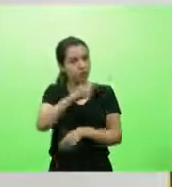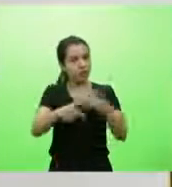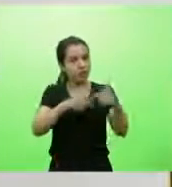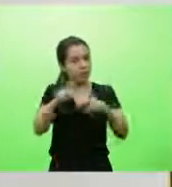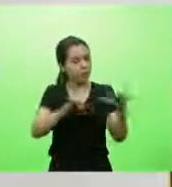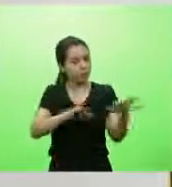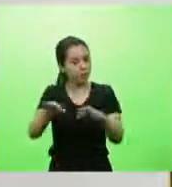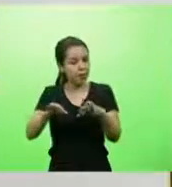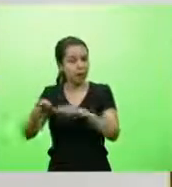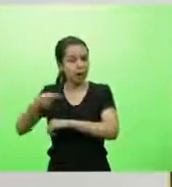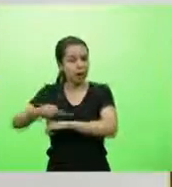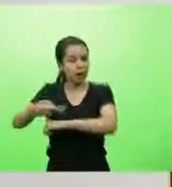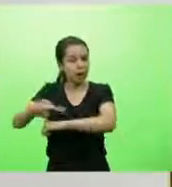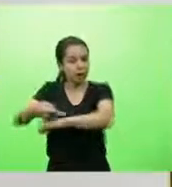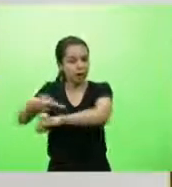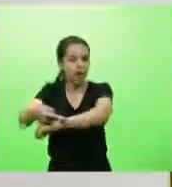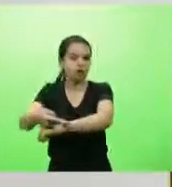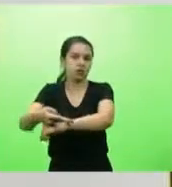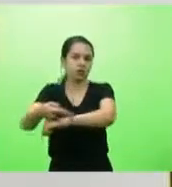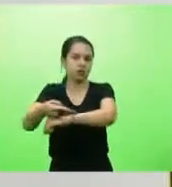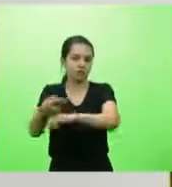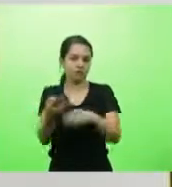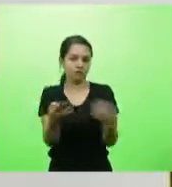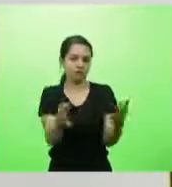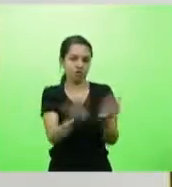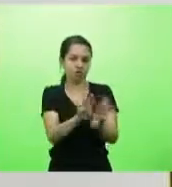É para preparar as coisas, não é para fechar.